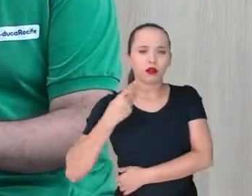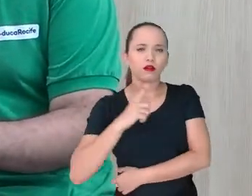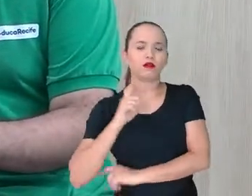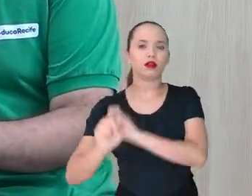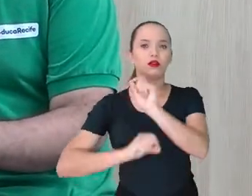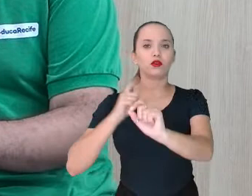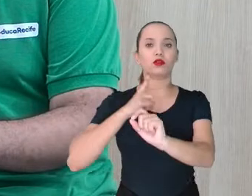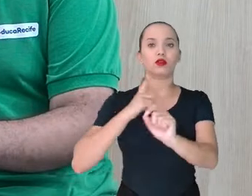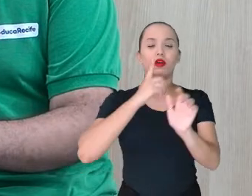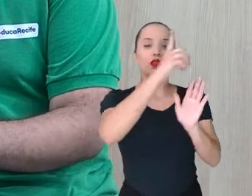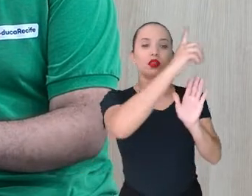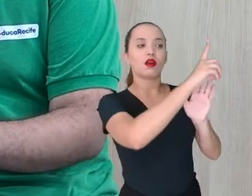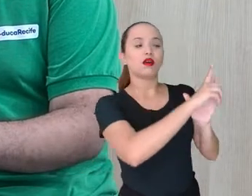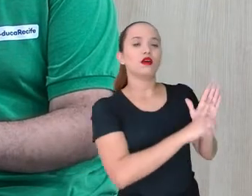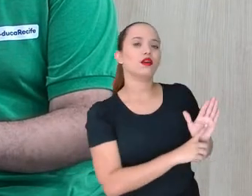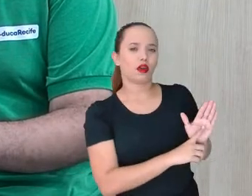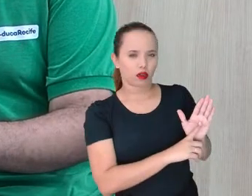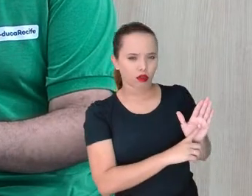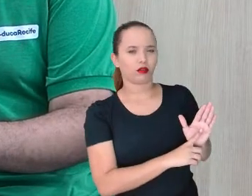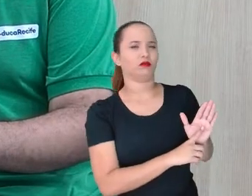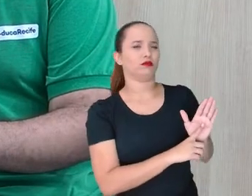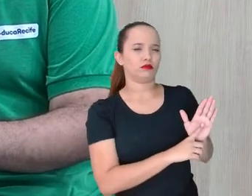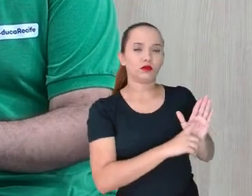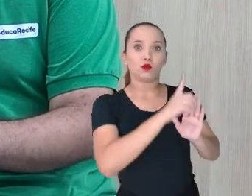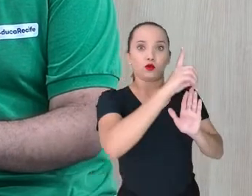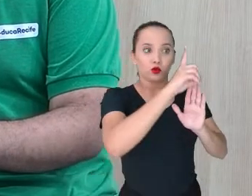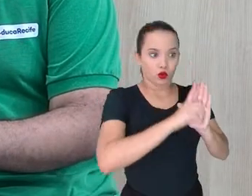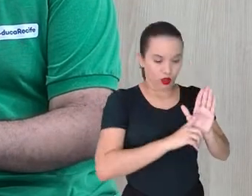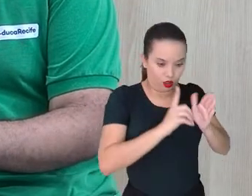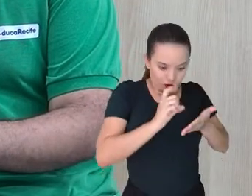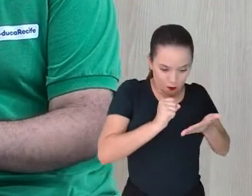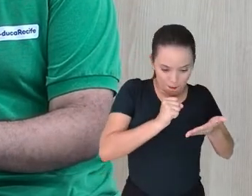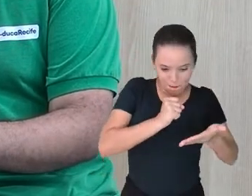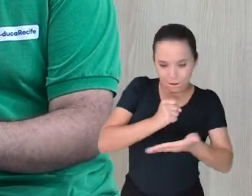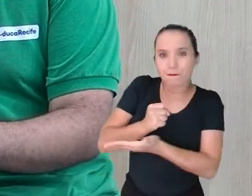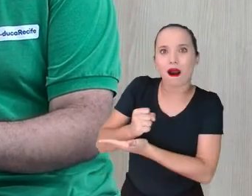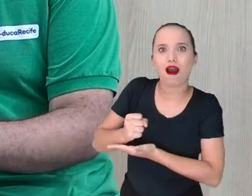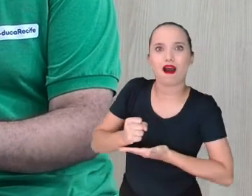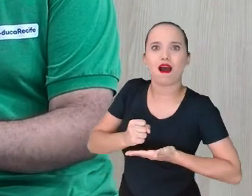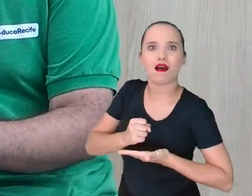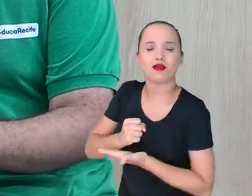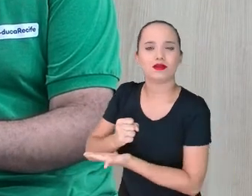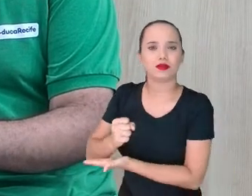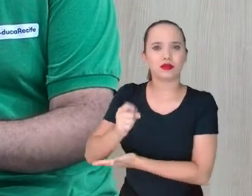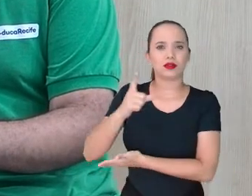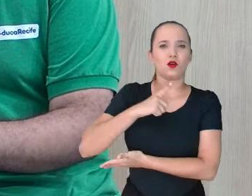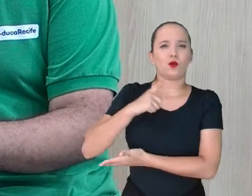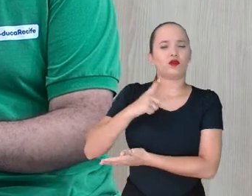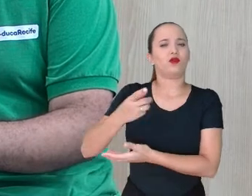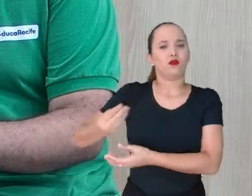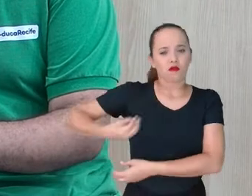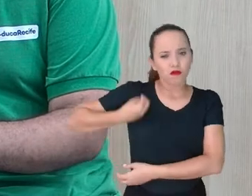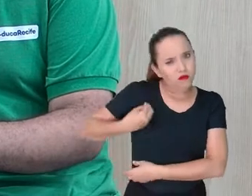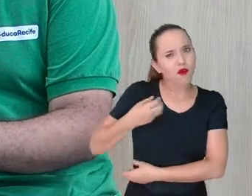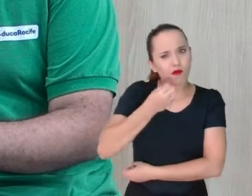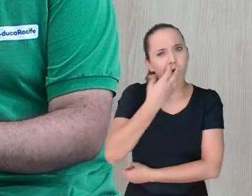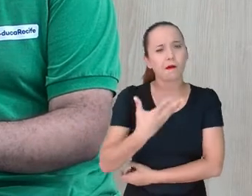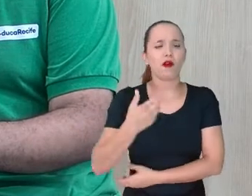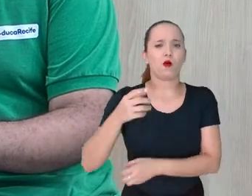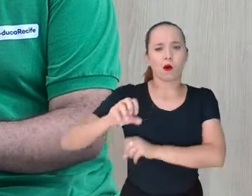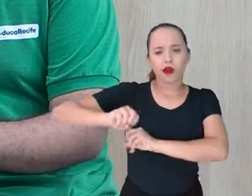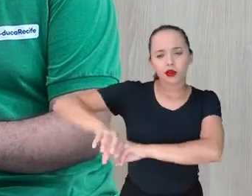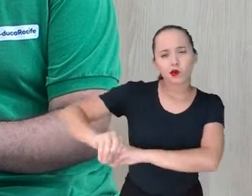alguns direitos garantidos, né, os direitos básicos para viver com dignidade, como acesso à educação de qualidade,